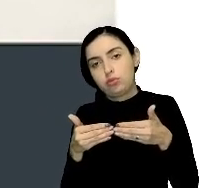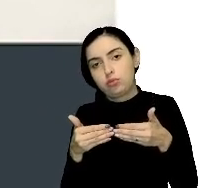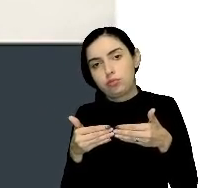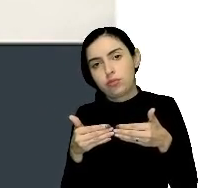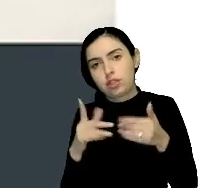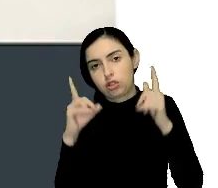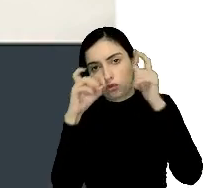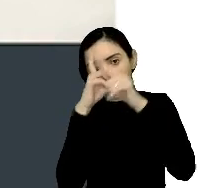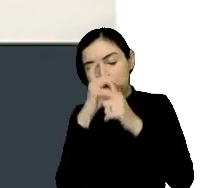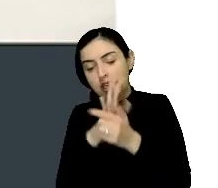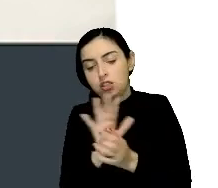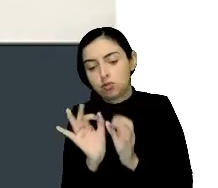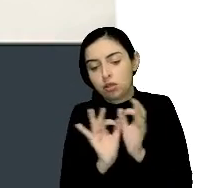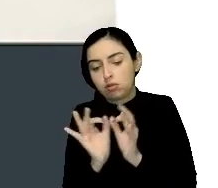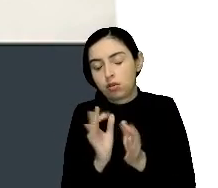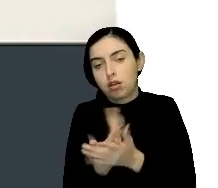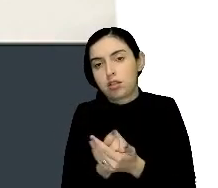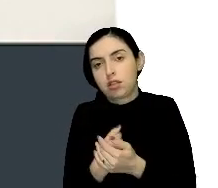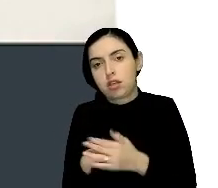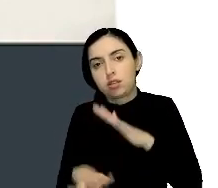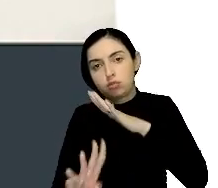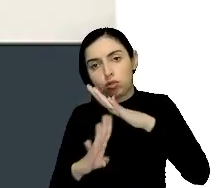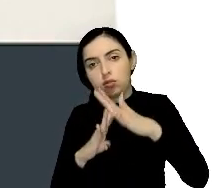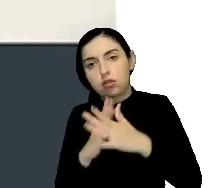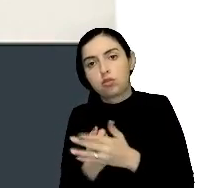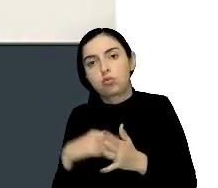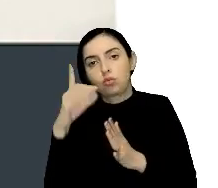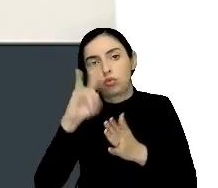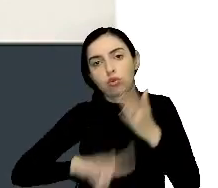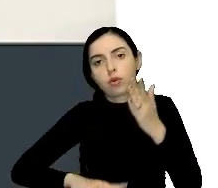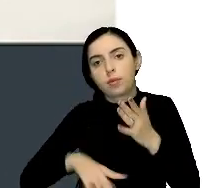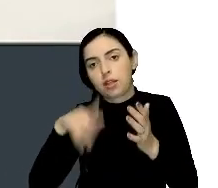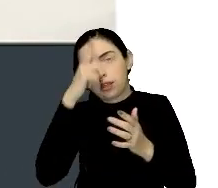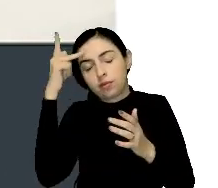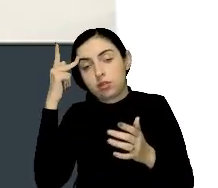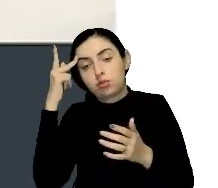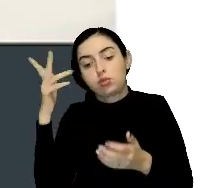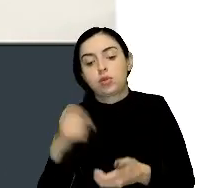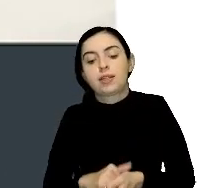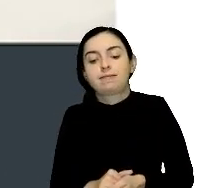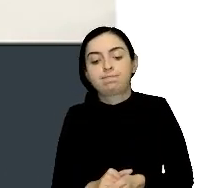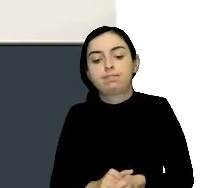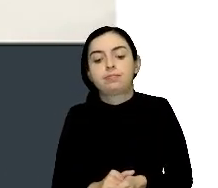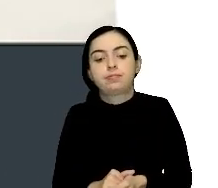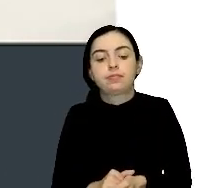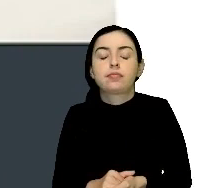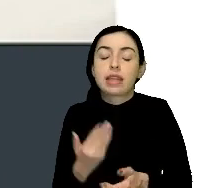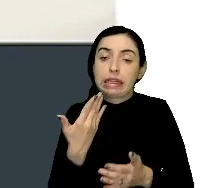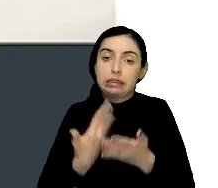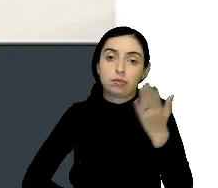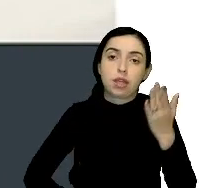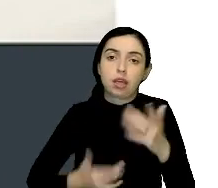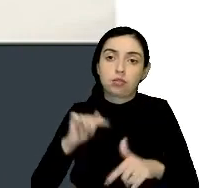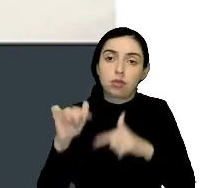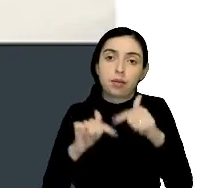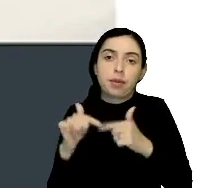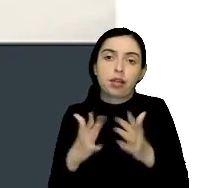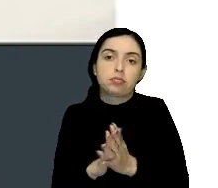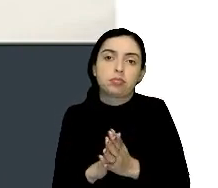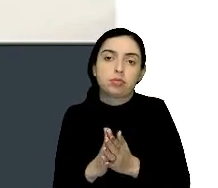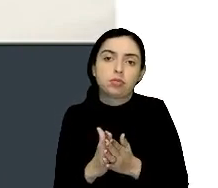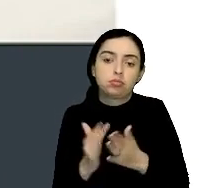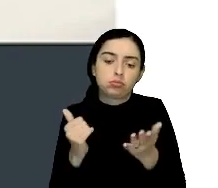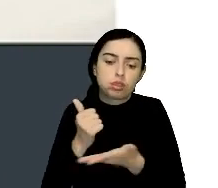dificuldades para a regularização da situação migratória, da documentação desse indivíduo. Então, ele cai no trabalho, no subemprego.